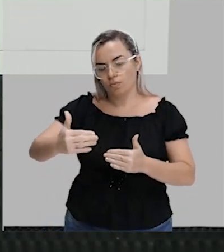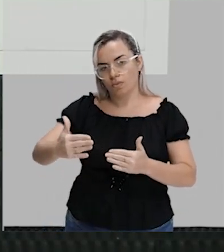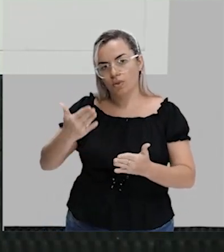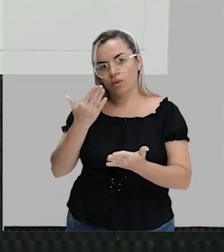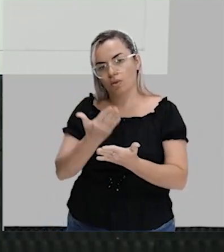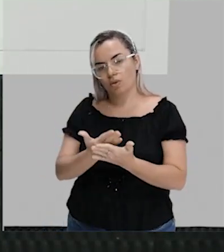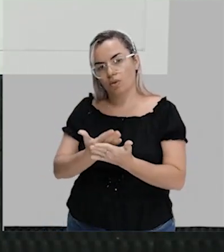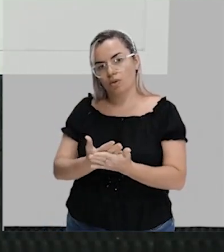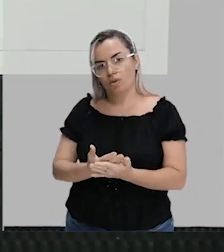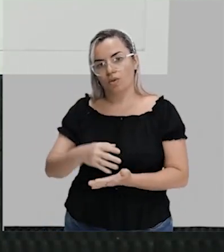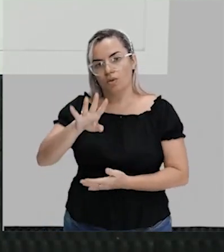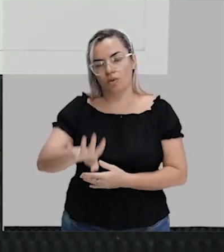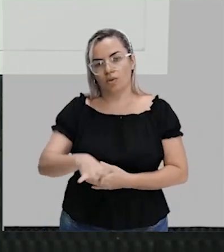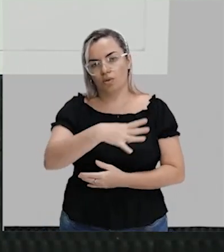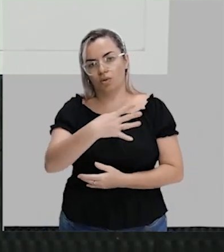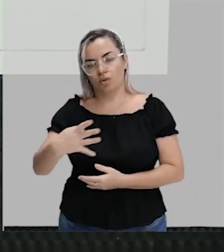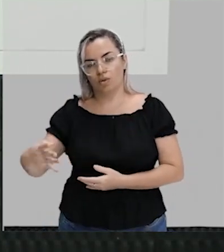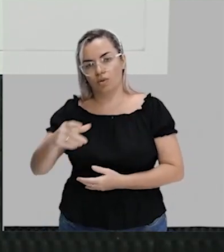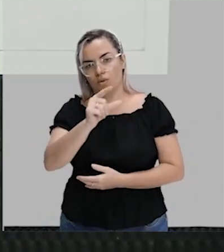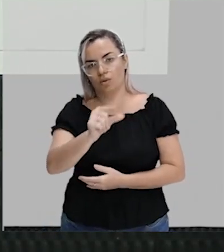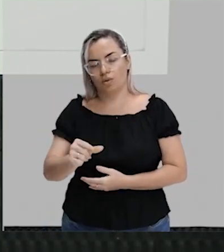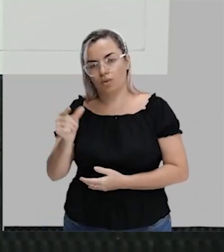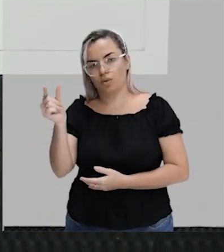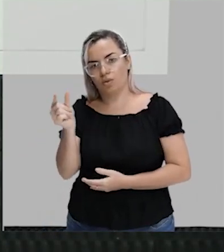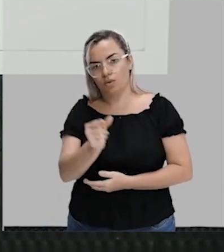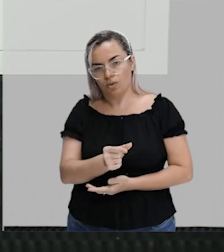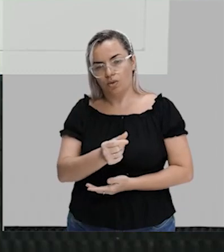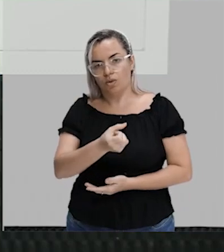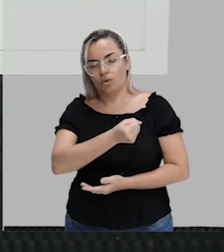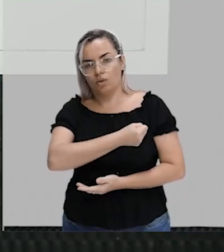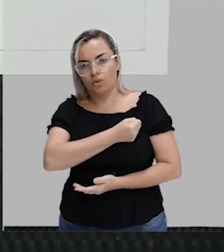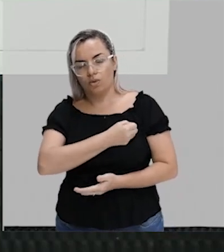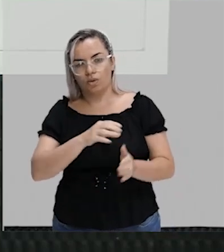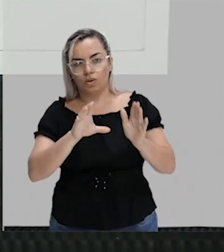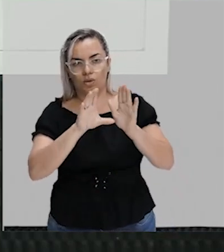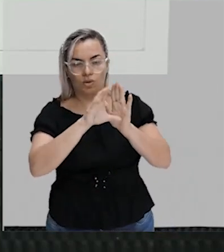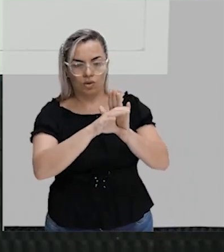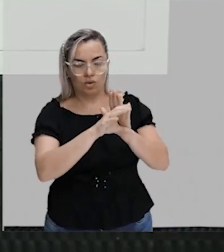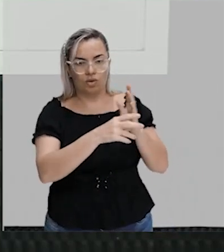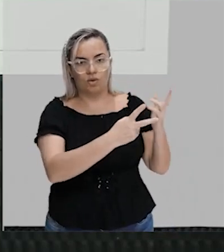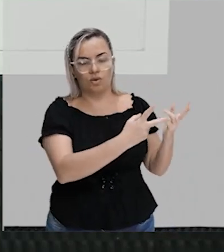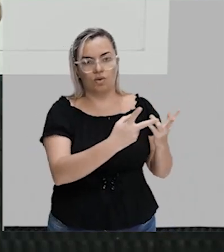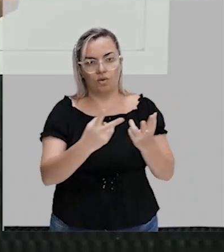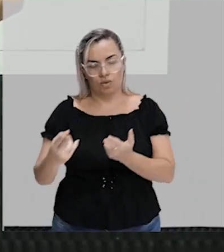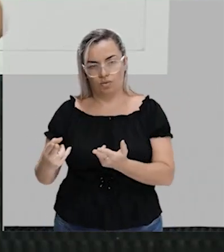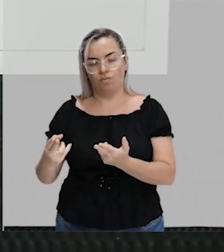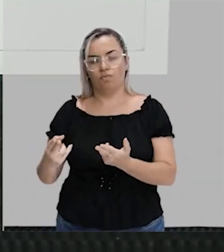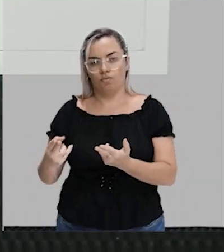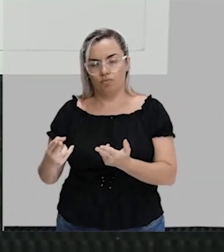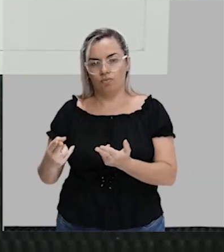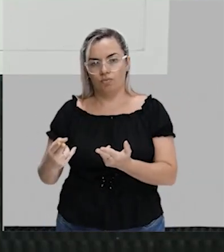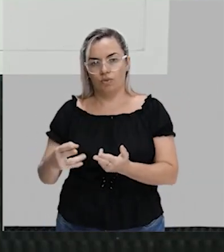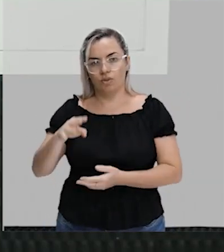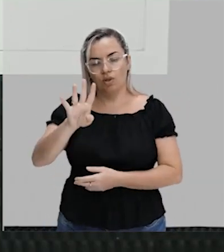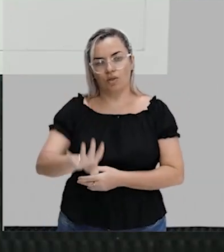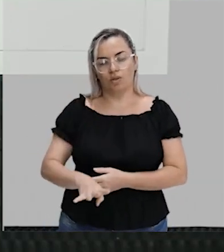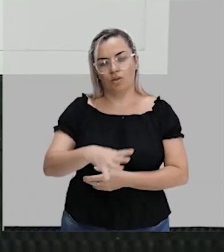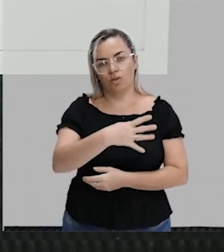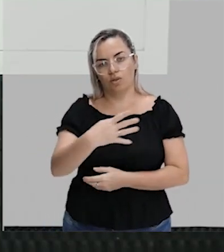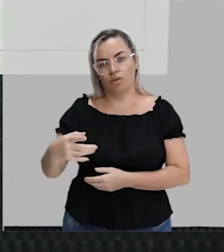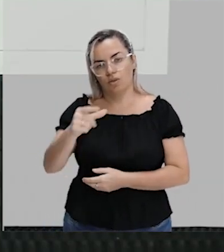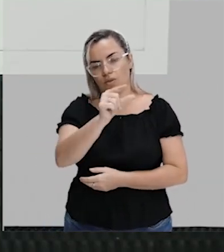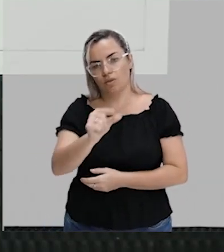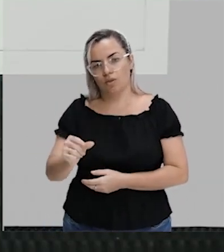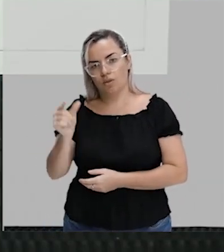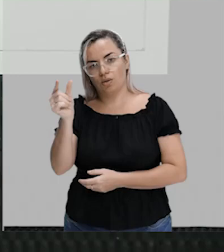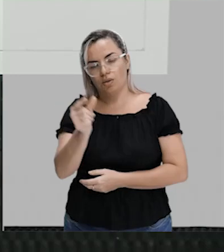as matrizes estudamos o elemento bastante importante o conceito que são conceito de igualdade o princípio da igualdade de Matriz tá porque